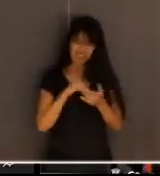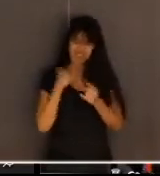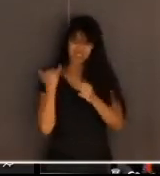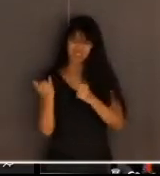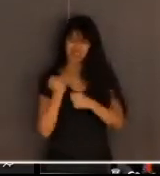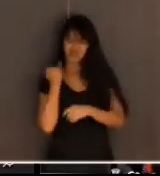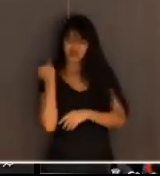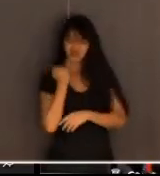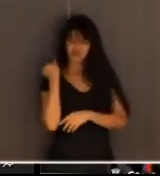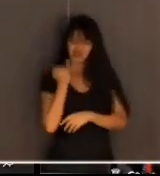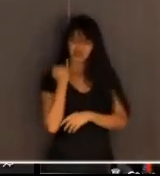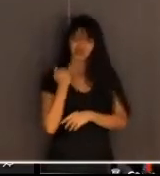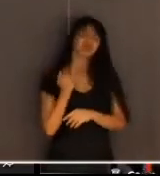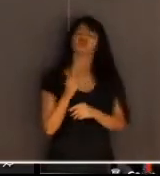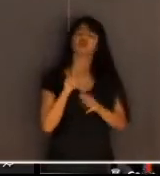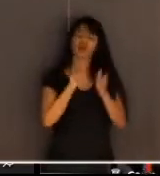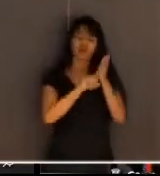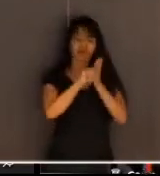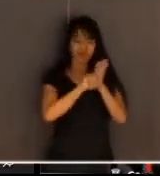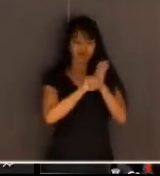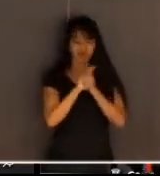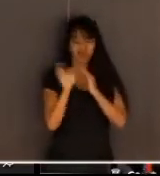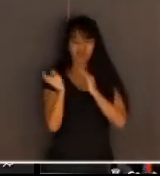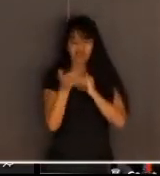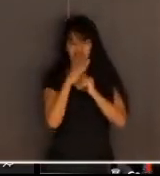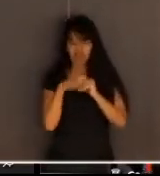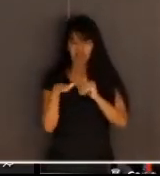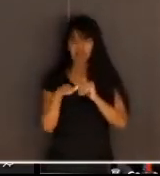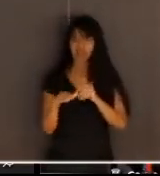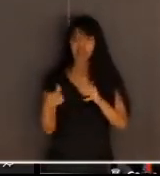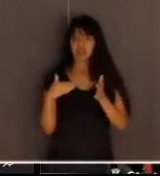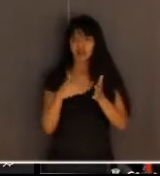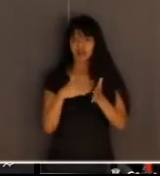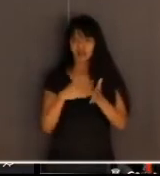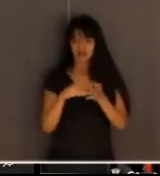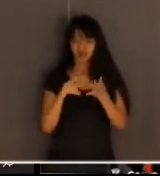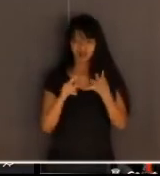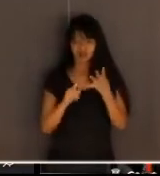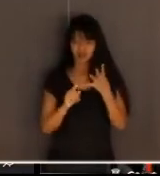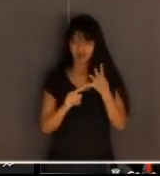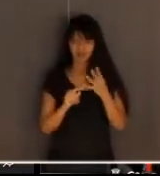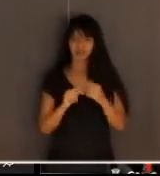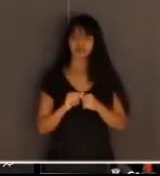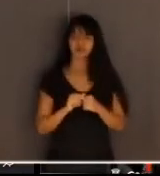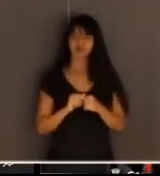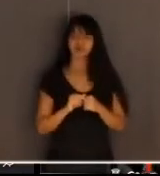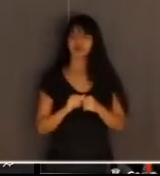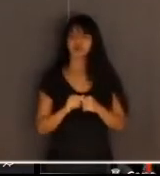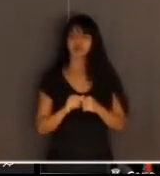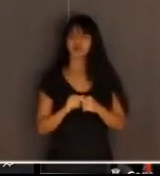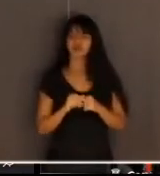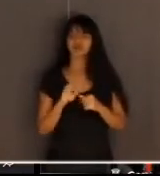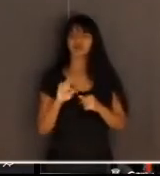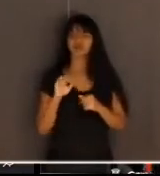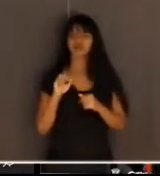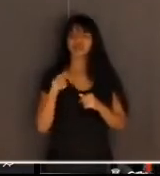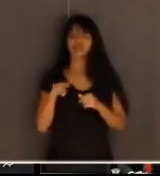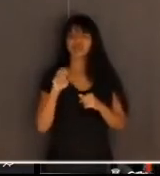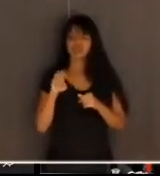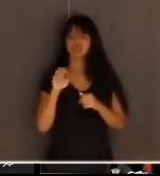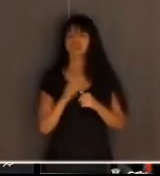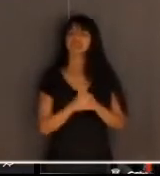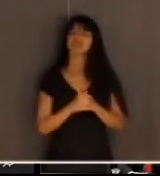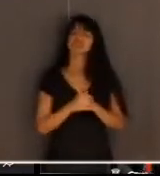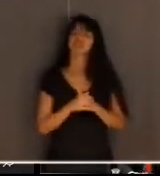análise da nulidade. E a última questão, finalizando, o Dani, César Danilo